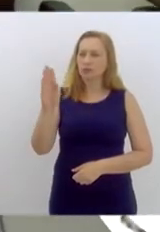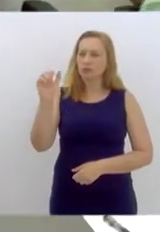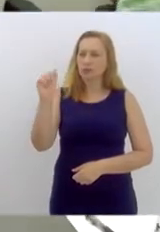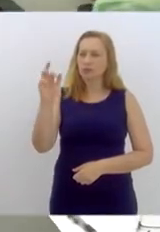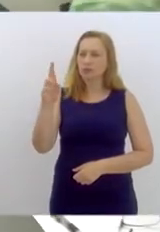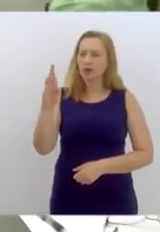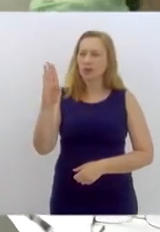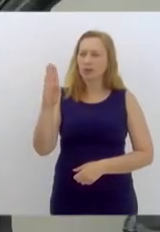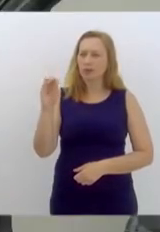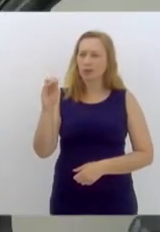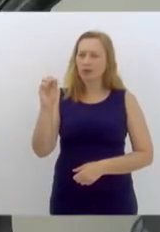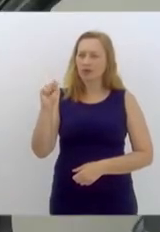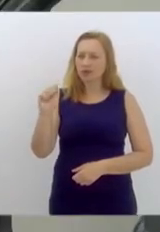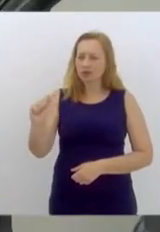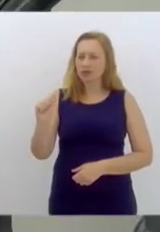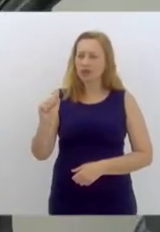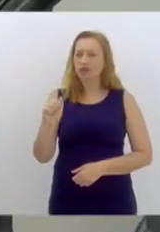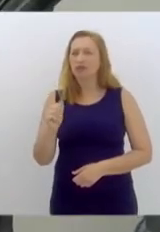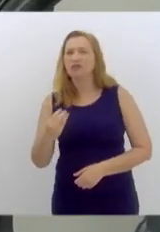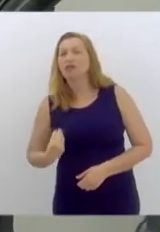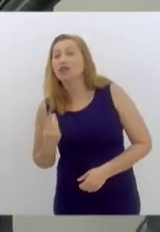Pedro Barbosa.